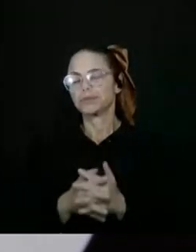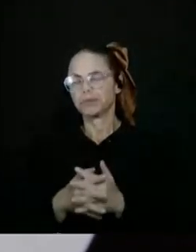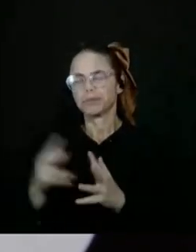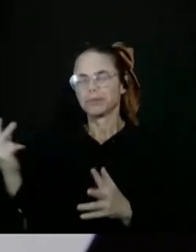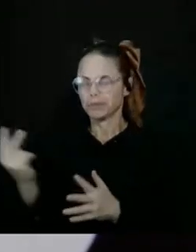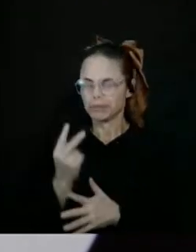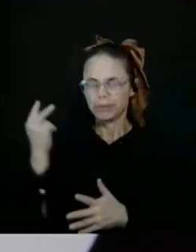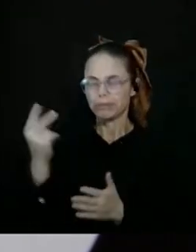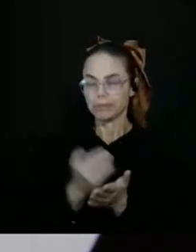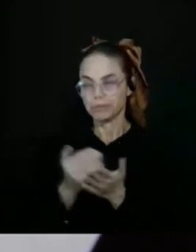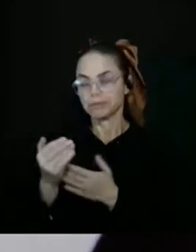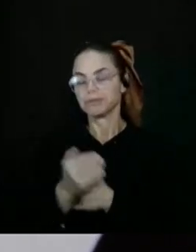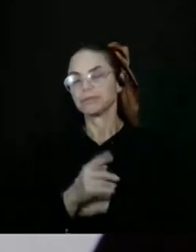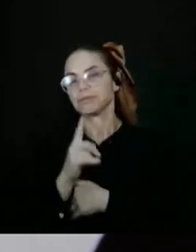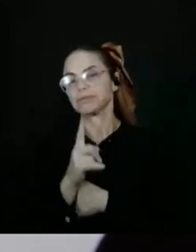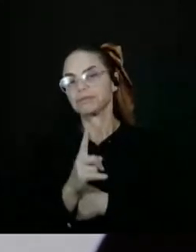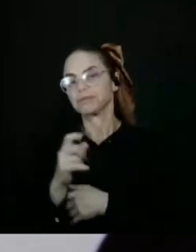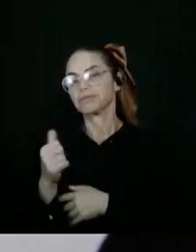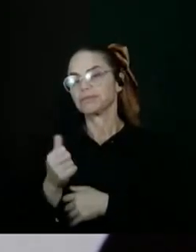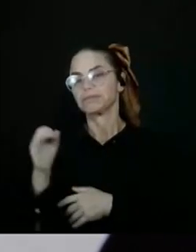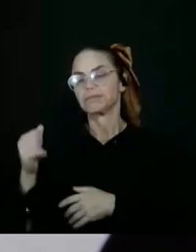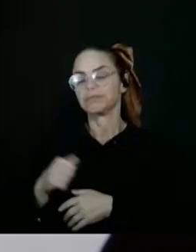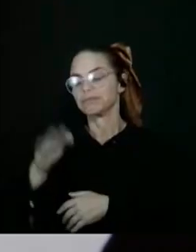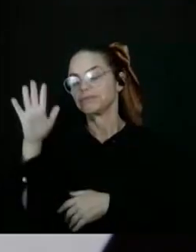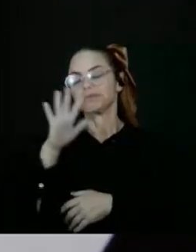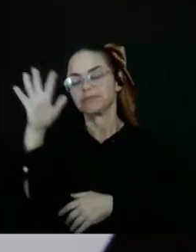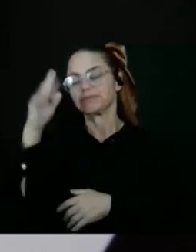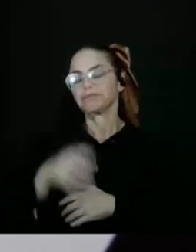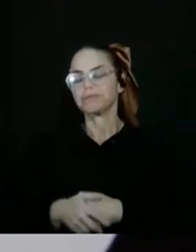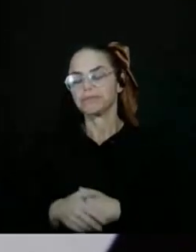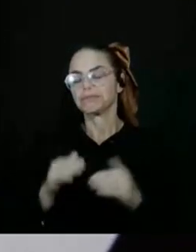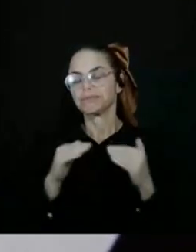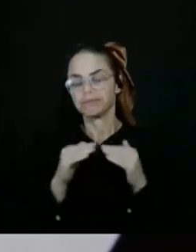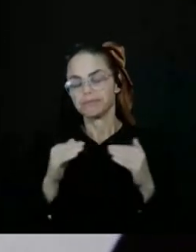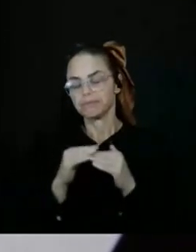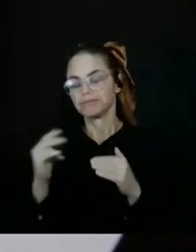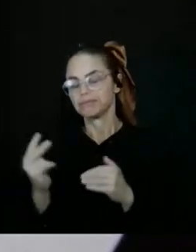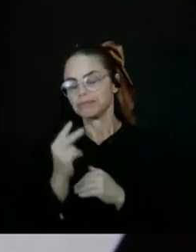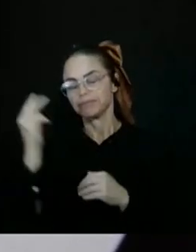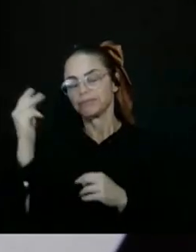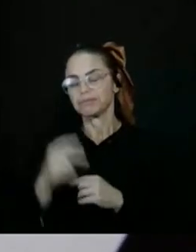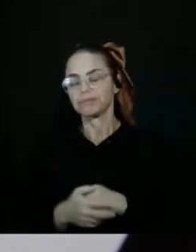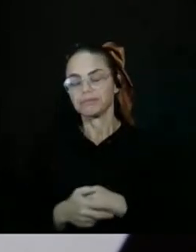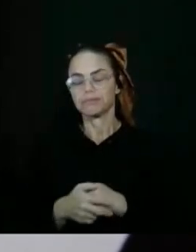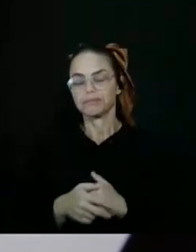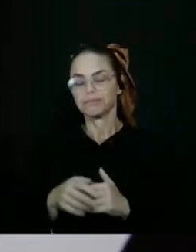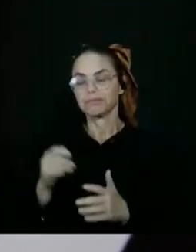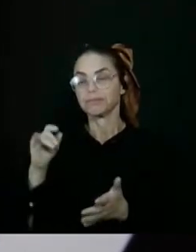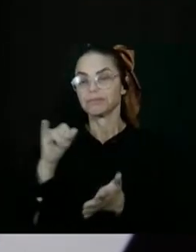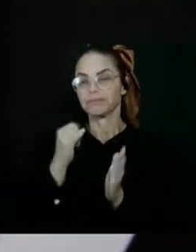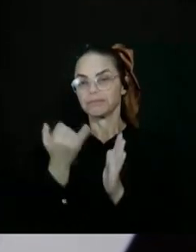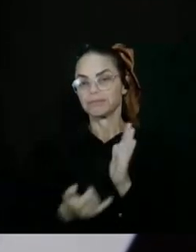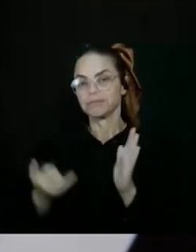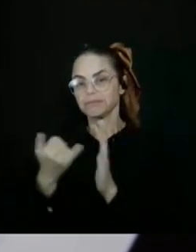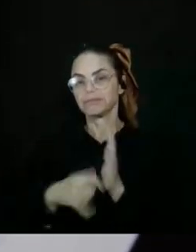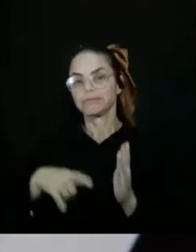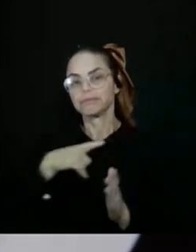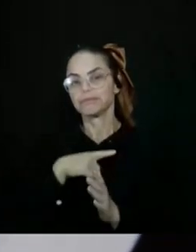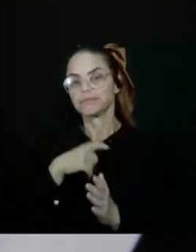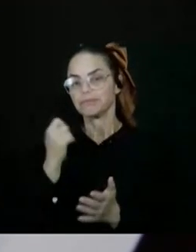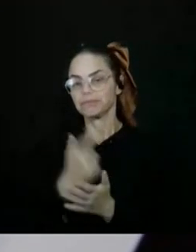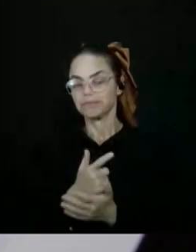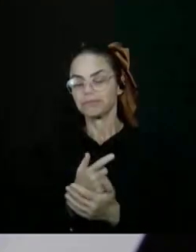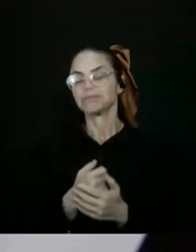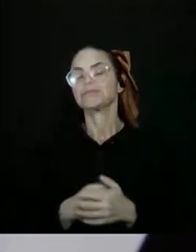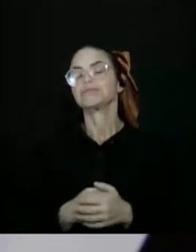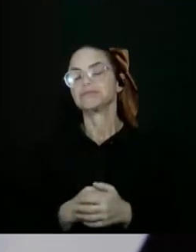de 165, ele pode aumentar conforme o valor de imposto de renda que a pessoa tinha para pagar. Então, é R$